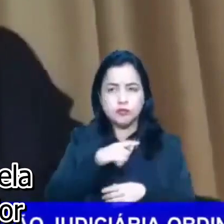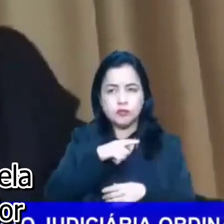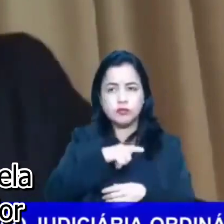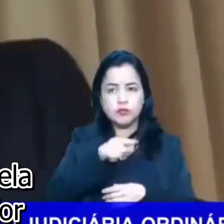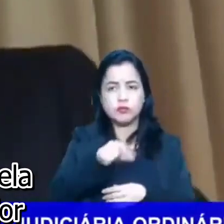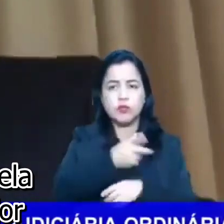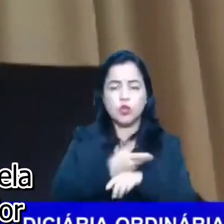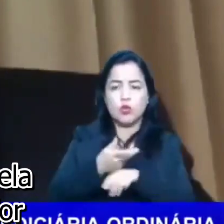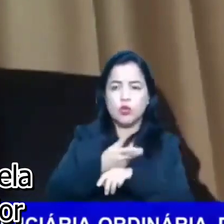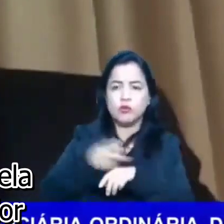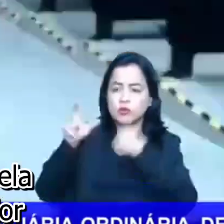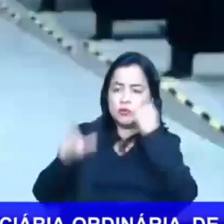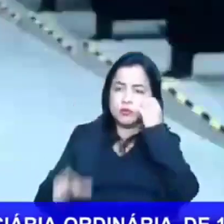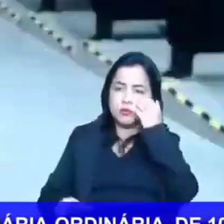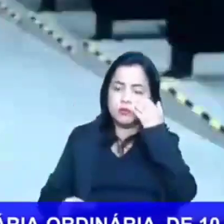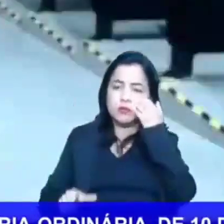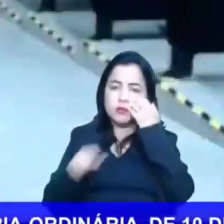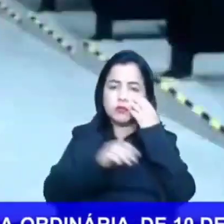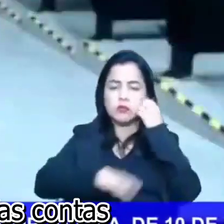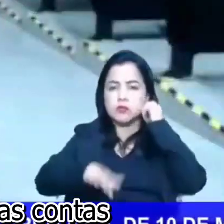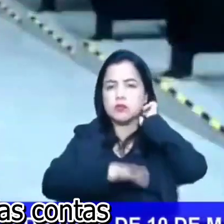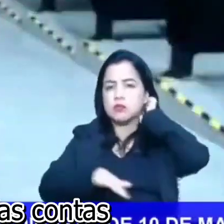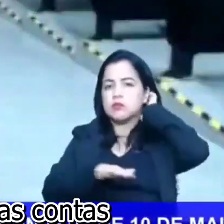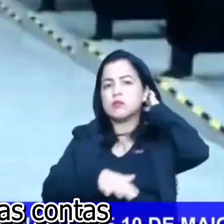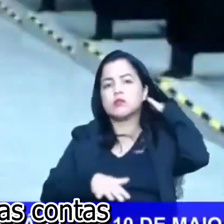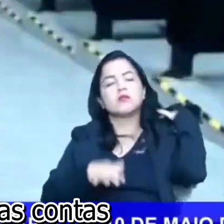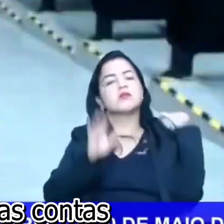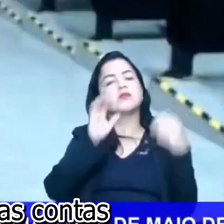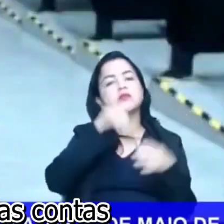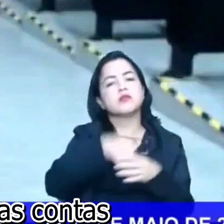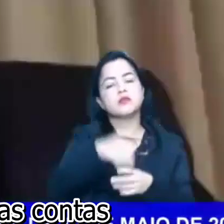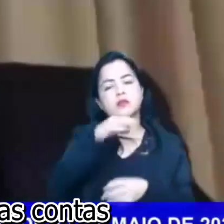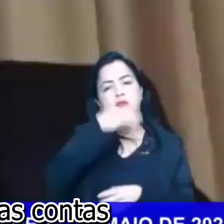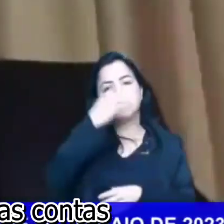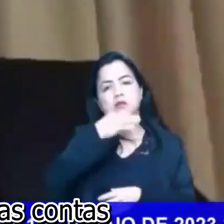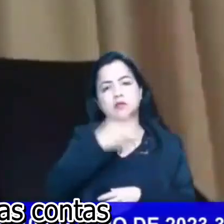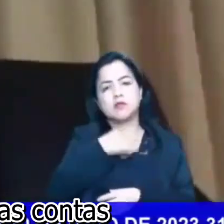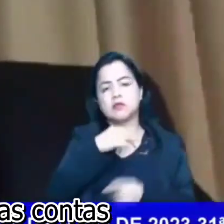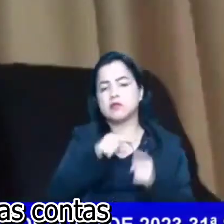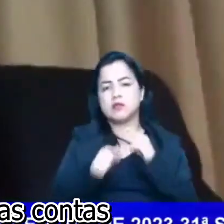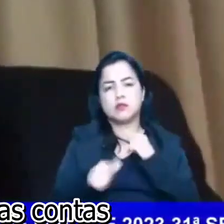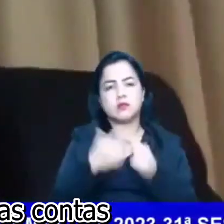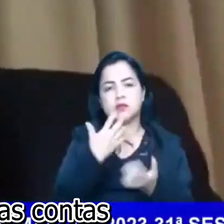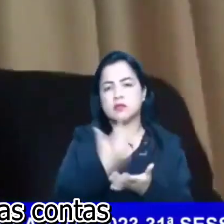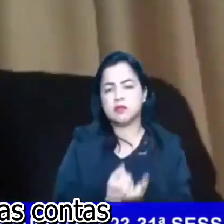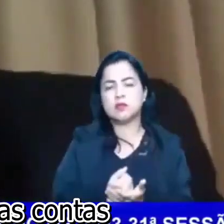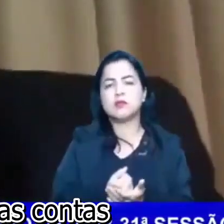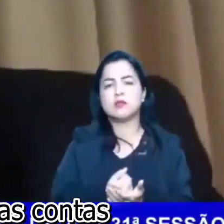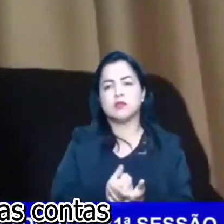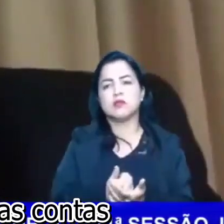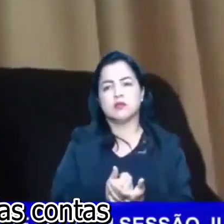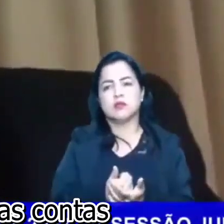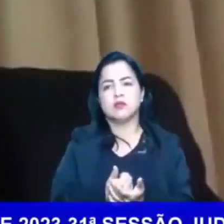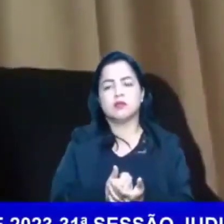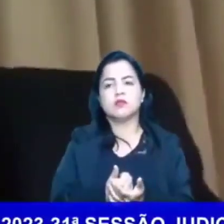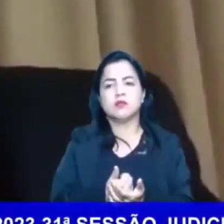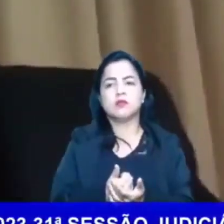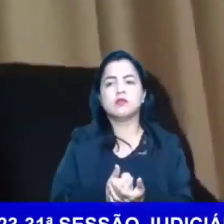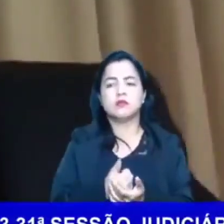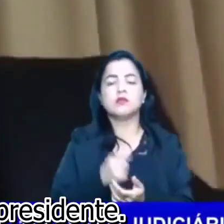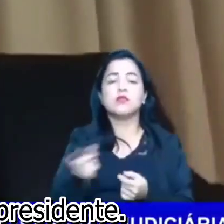eminente Procurador Regional Eleitoral, opinou pela desaprovação das contas